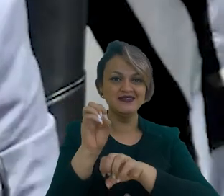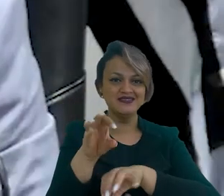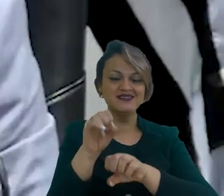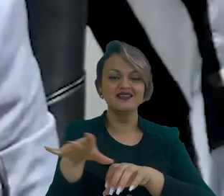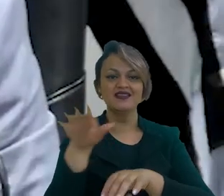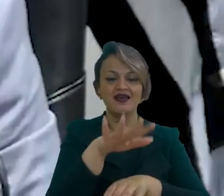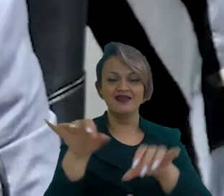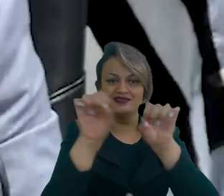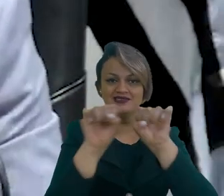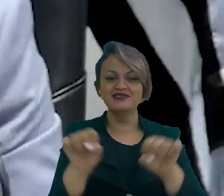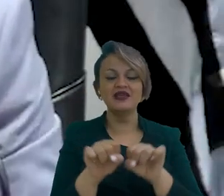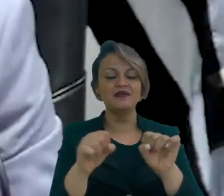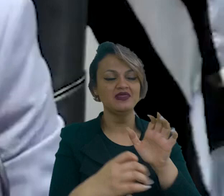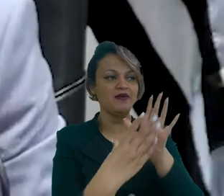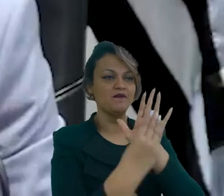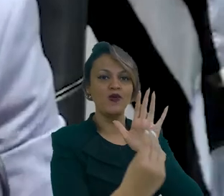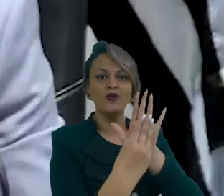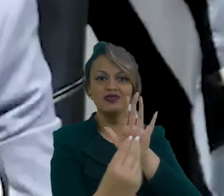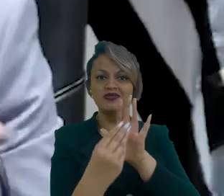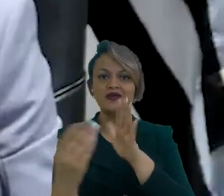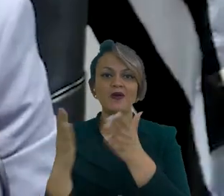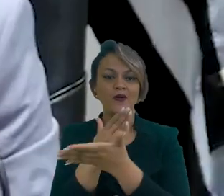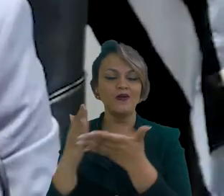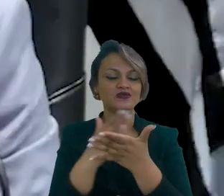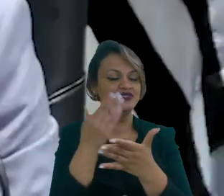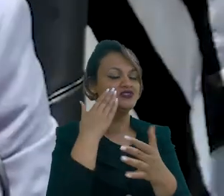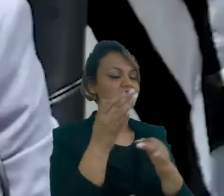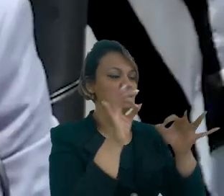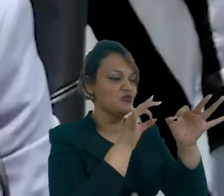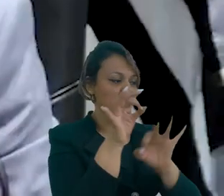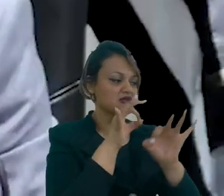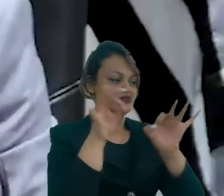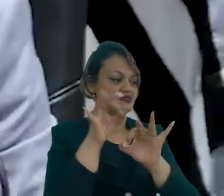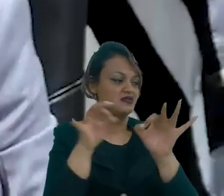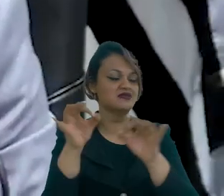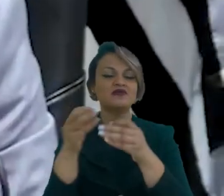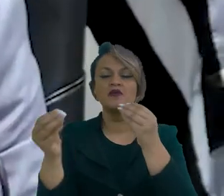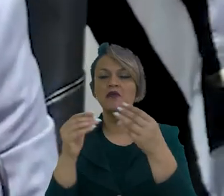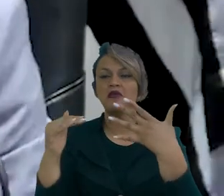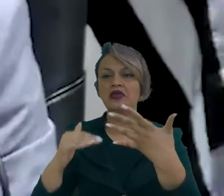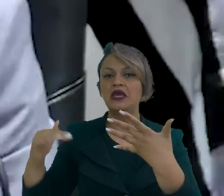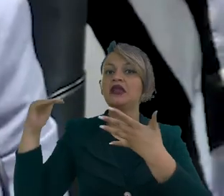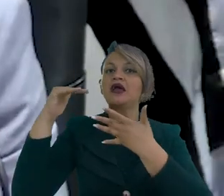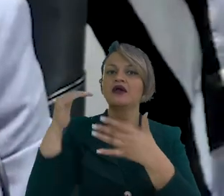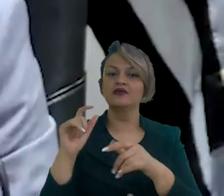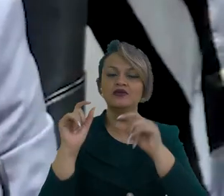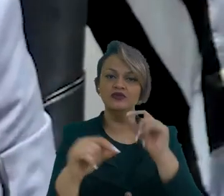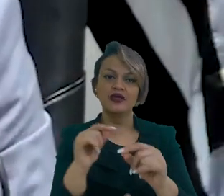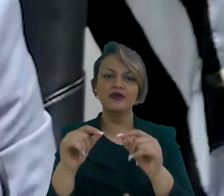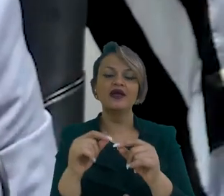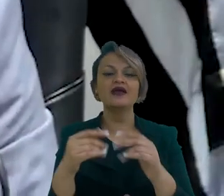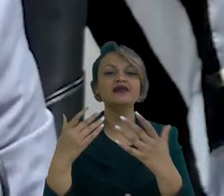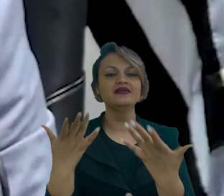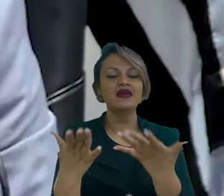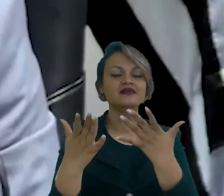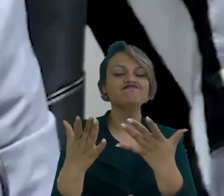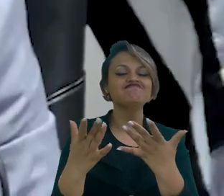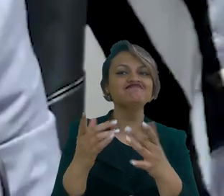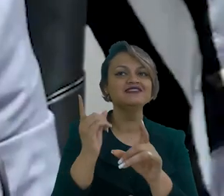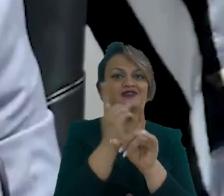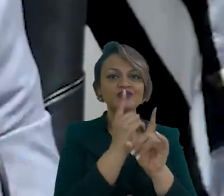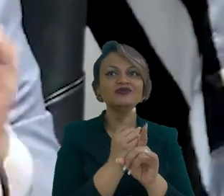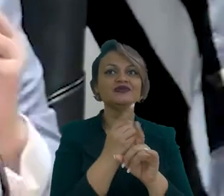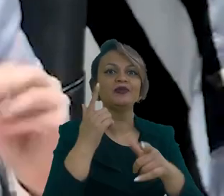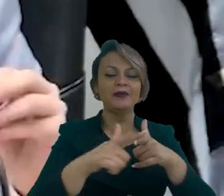a gente leciona sistemas aparecem alguns modelos possíveis de organização das fontes do ponto de vista hierárquico e talvez